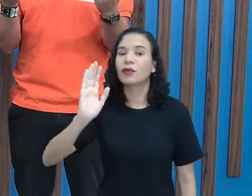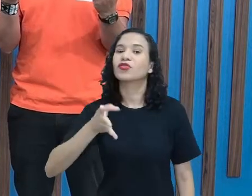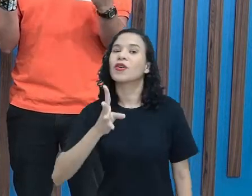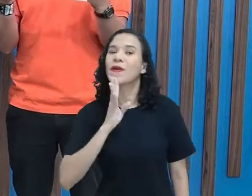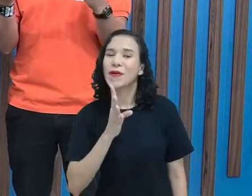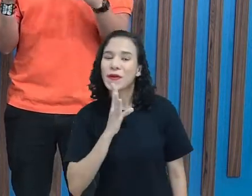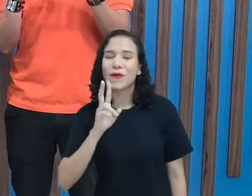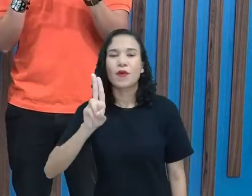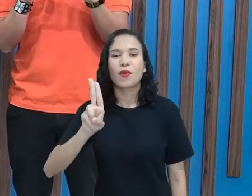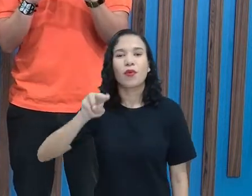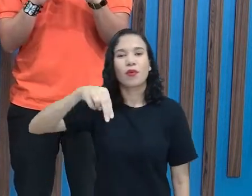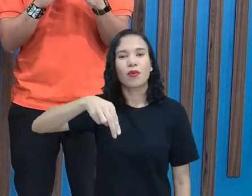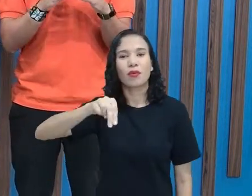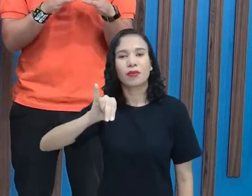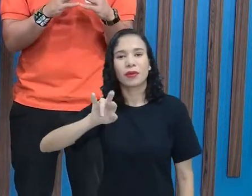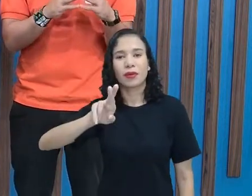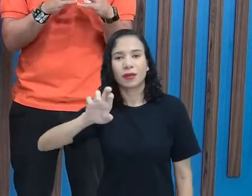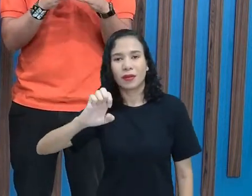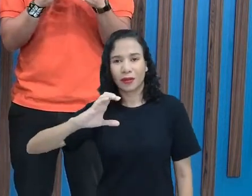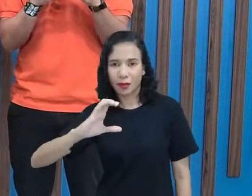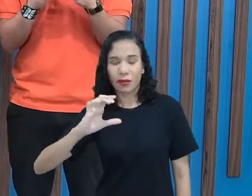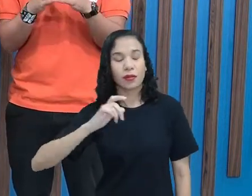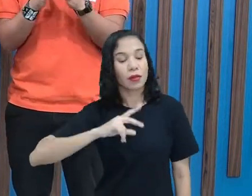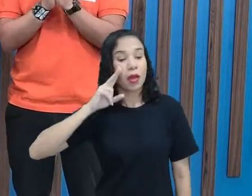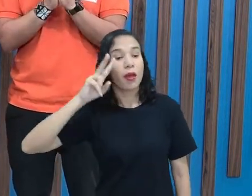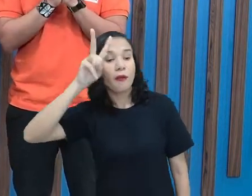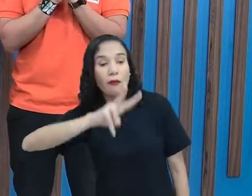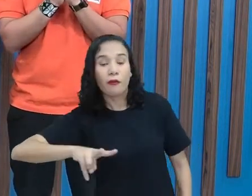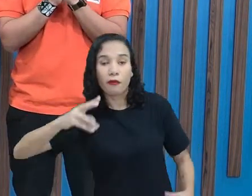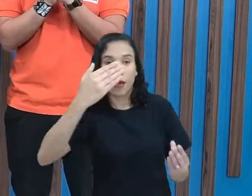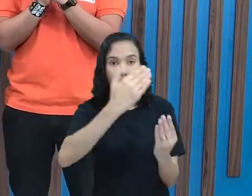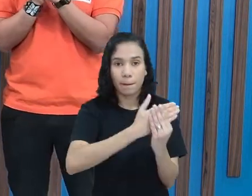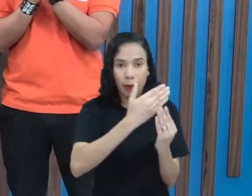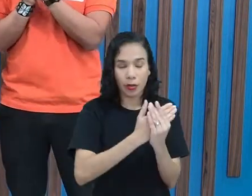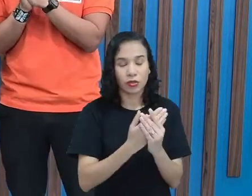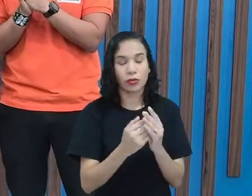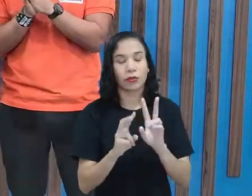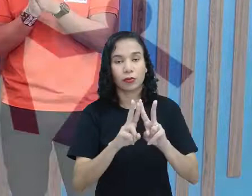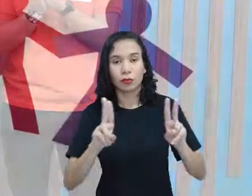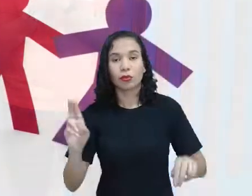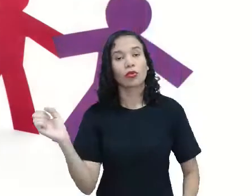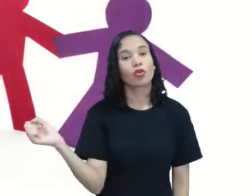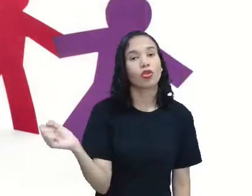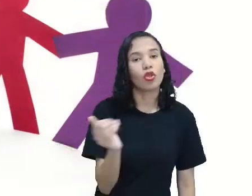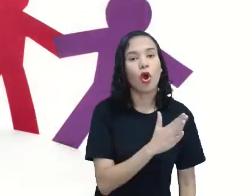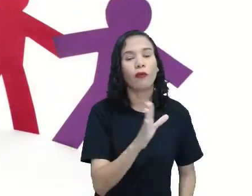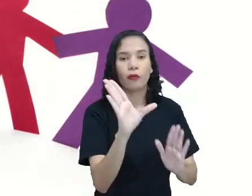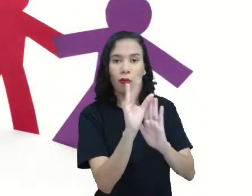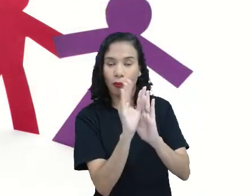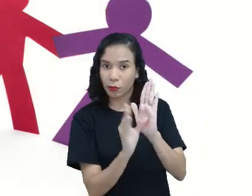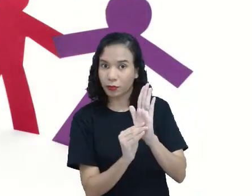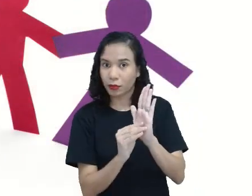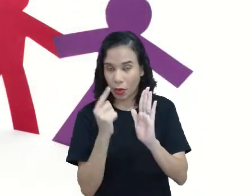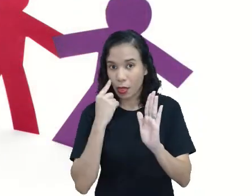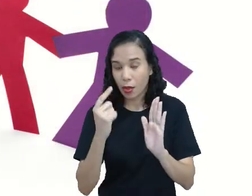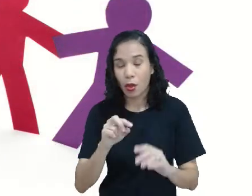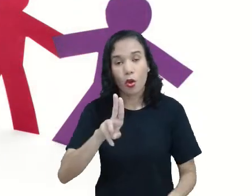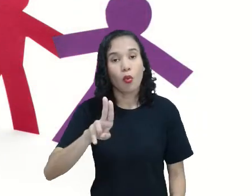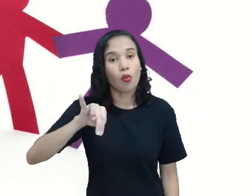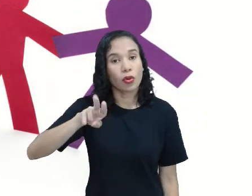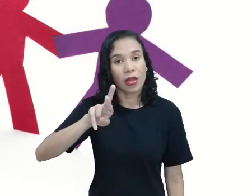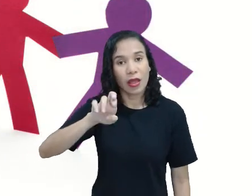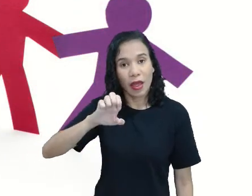Lá na Unirec, vocês vão ter acesso a uma pasta chamada Novos Componentes. Já está anotando aí, né?